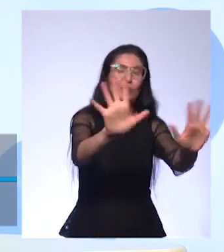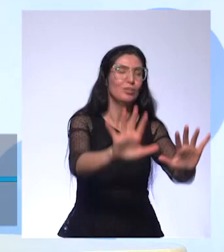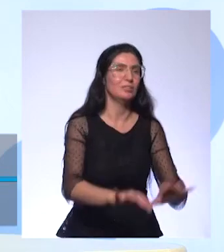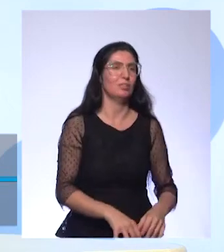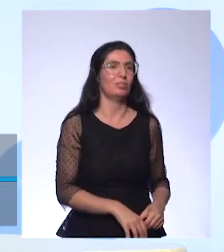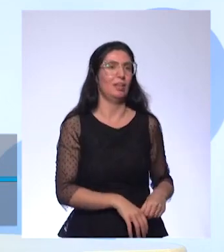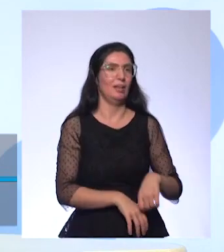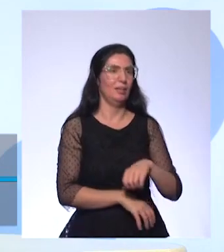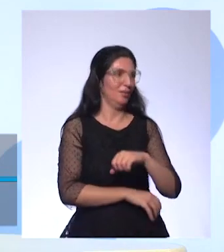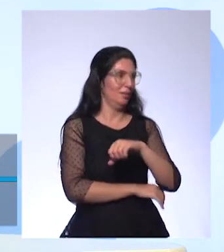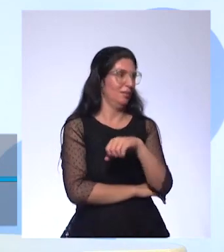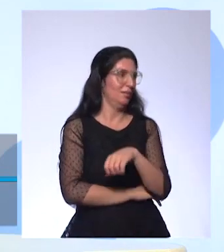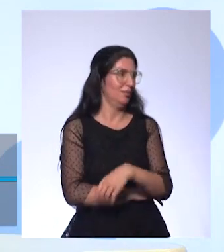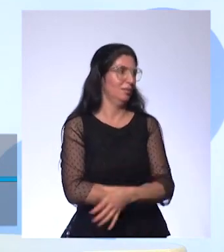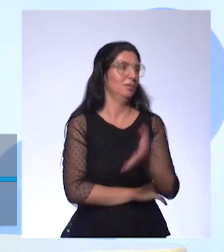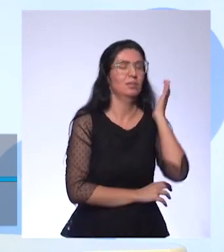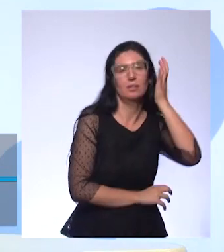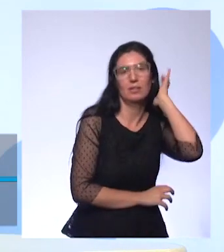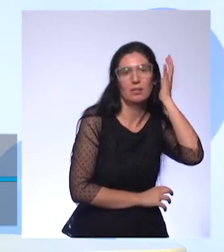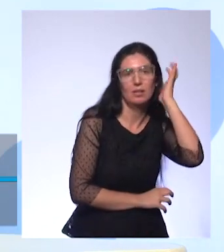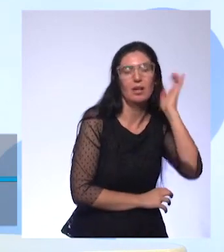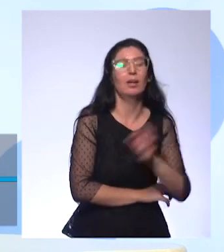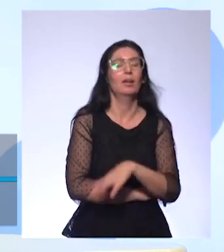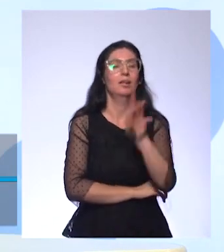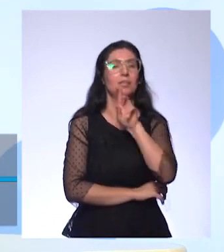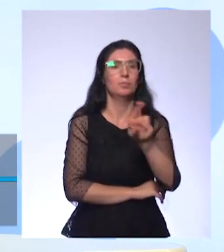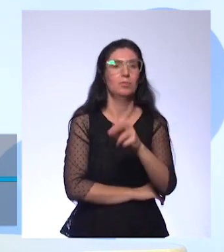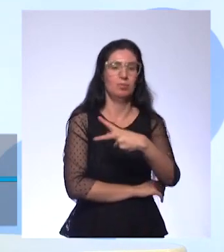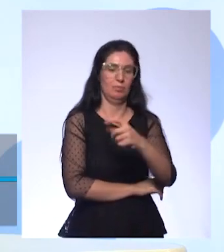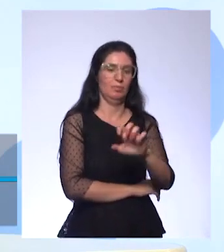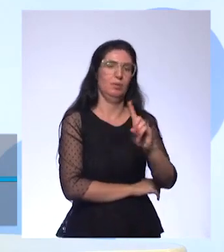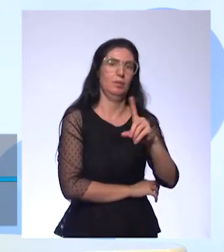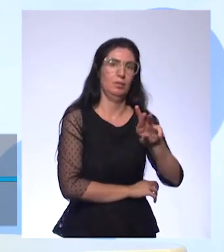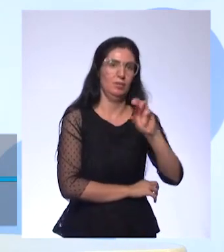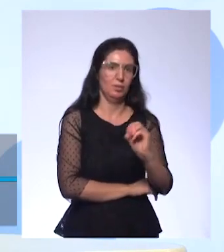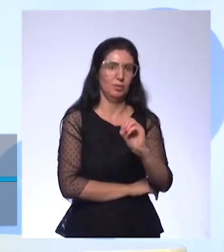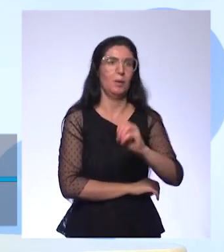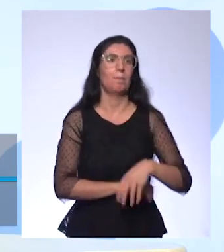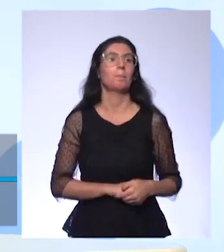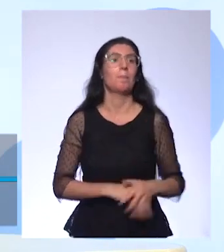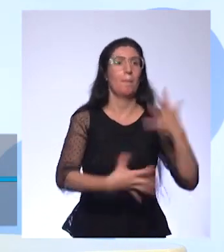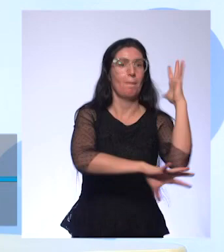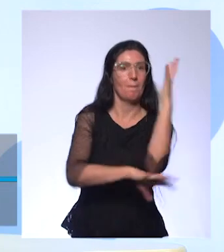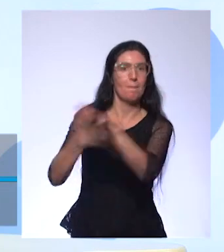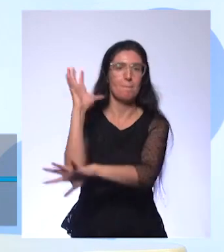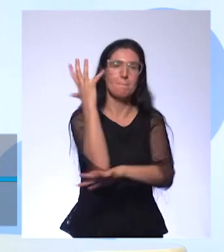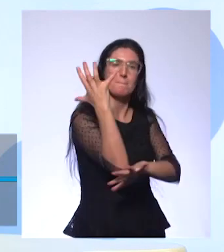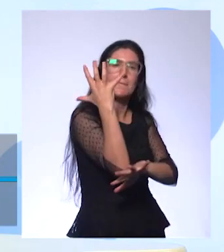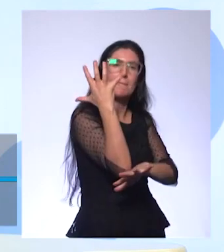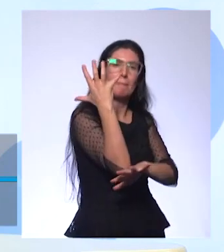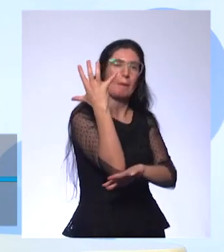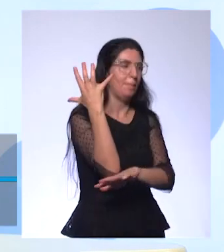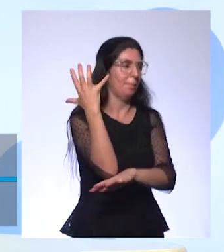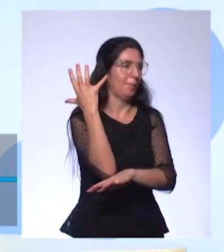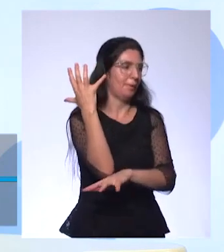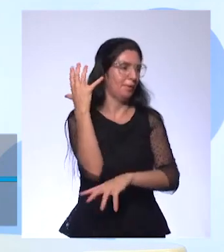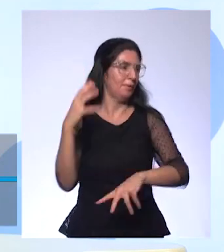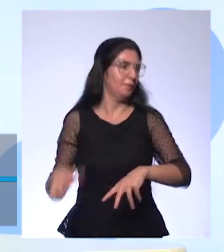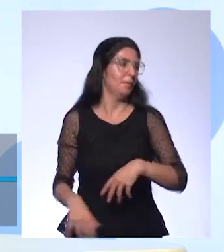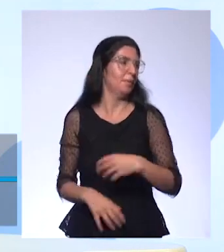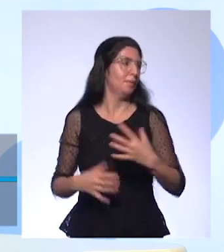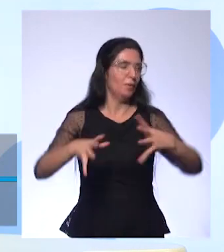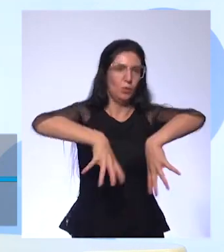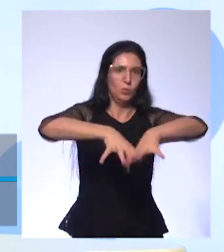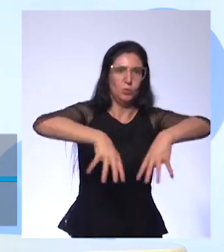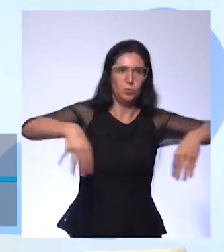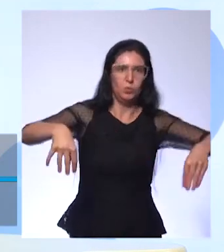e ela traz a resposta do estudante Pedro Cunha Goya, que diz Mata Atlântica, Pampas, Cerrado,